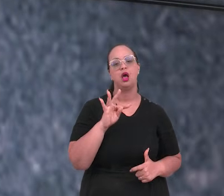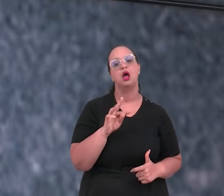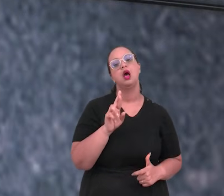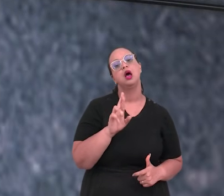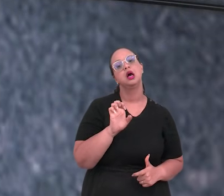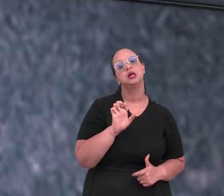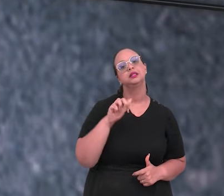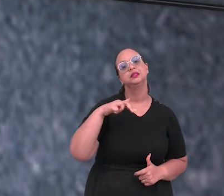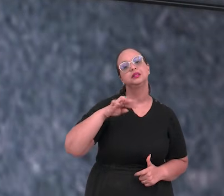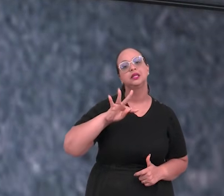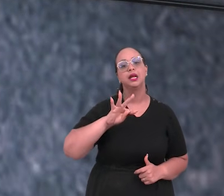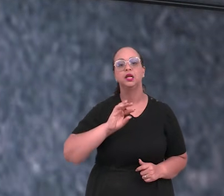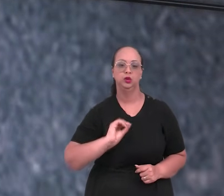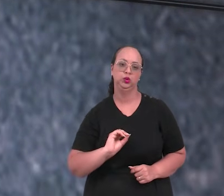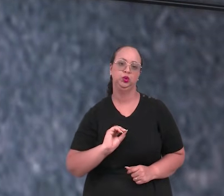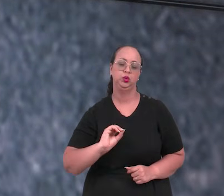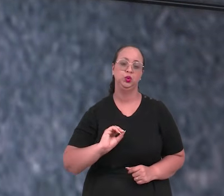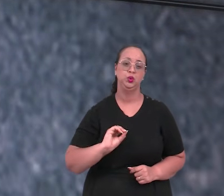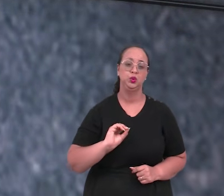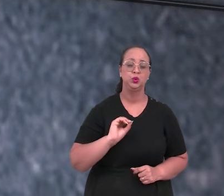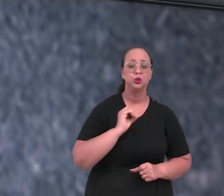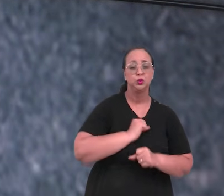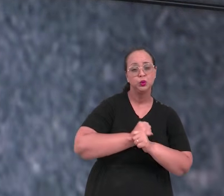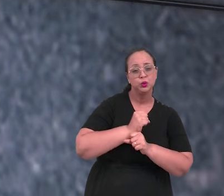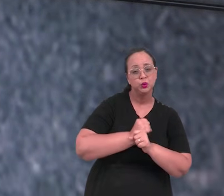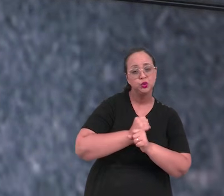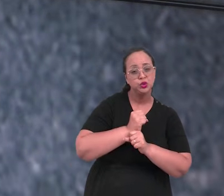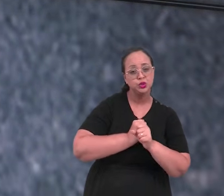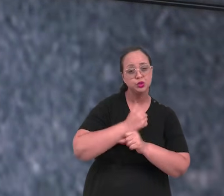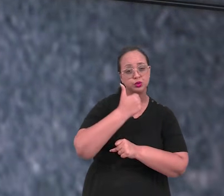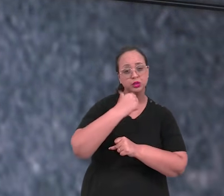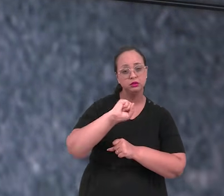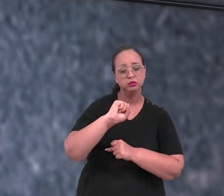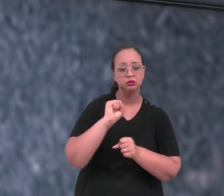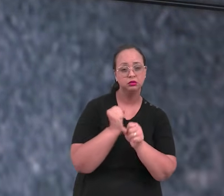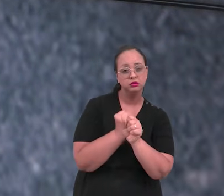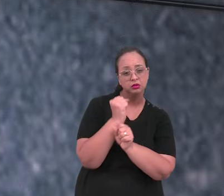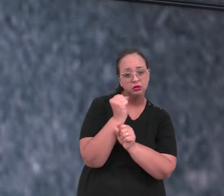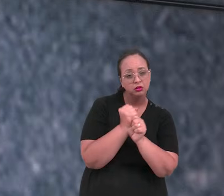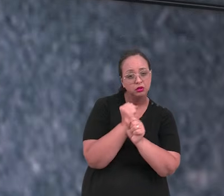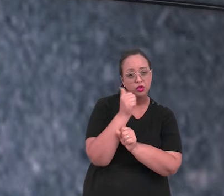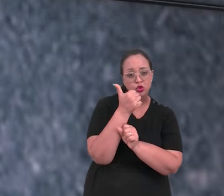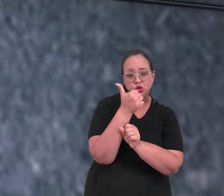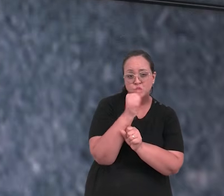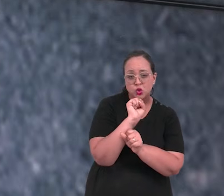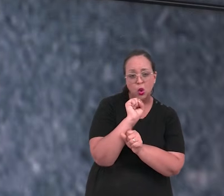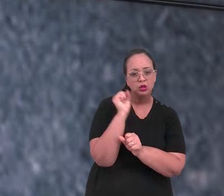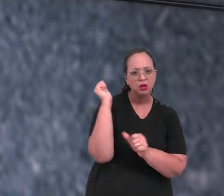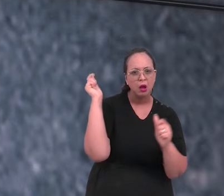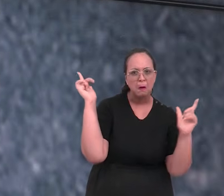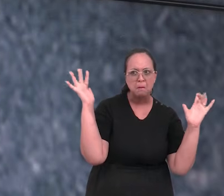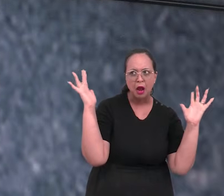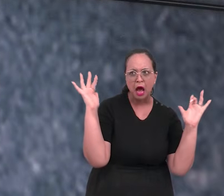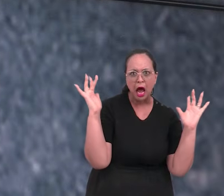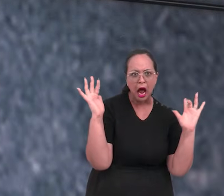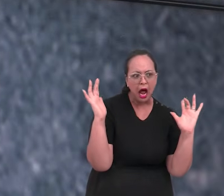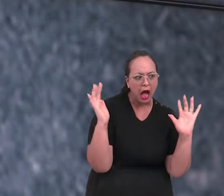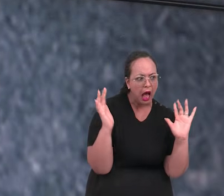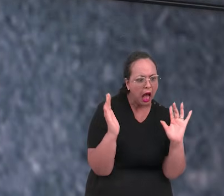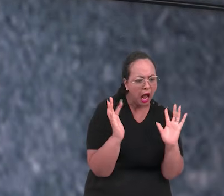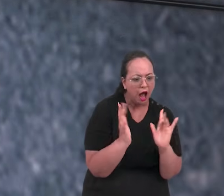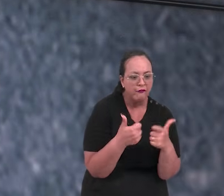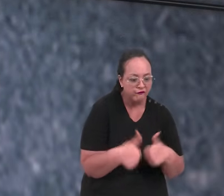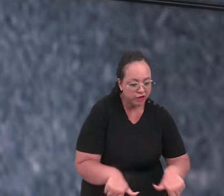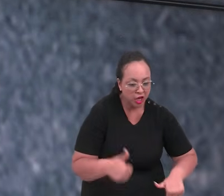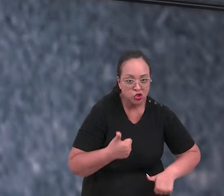Esse concílio durou 18 anos, só um esclarecimento, irmãos. Não é que as pessoas entraram lá e saíram só 18 anos depois,